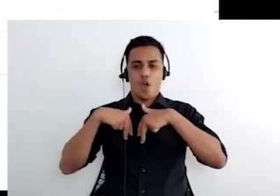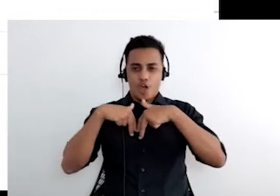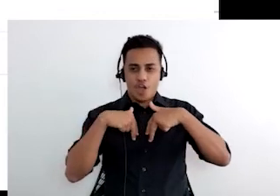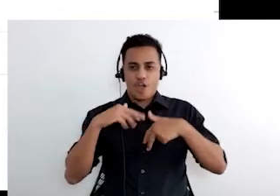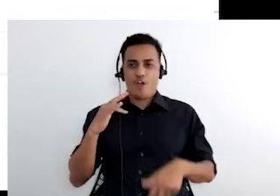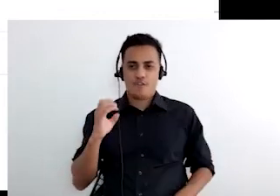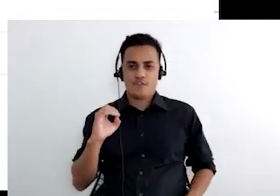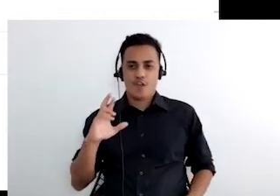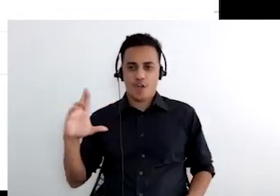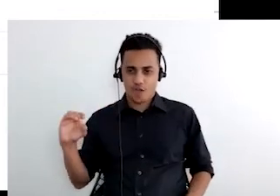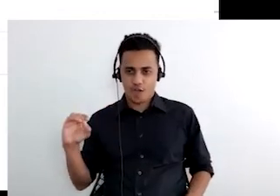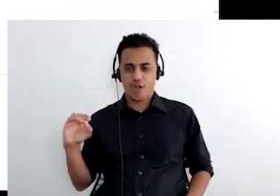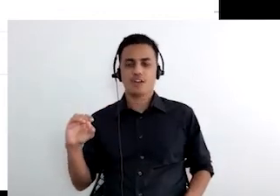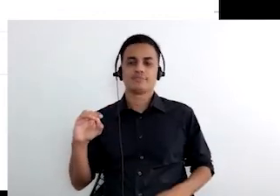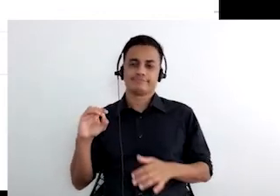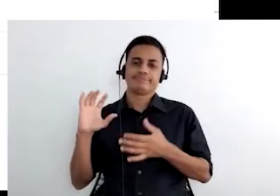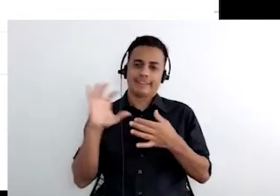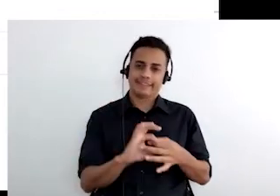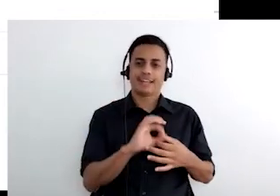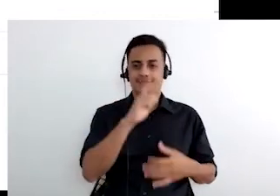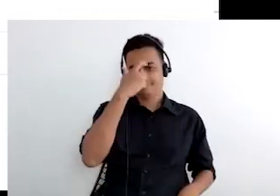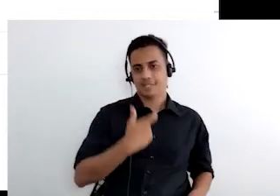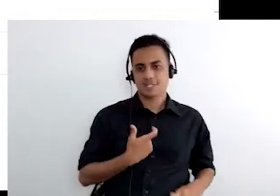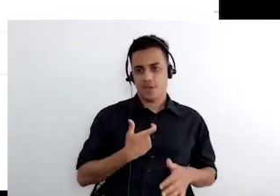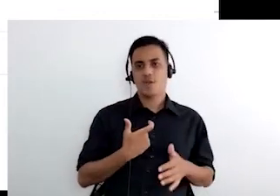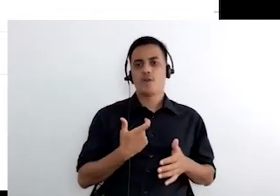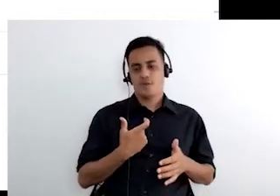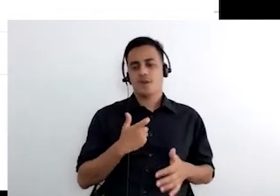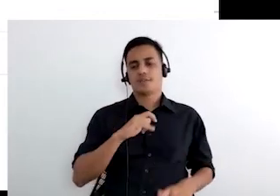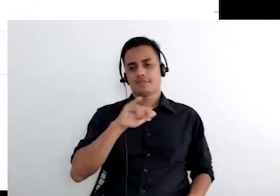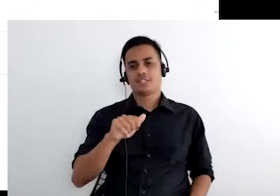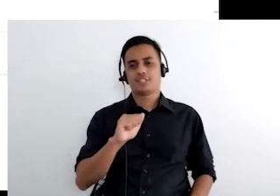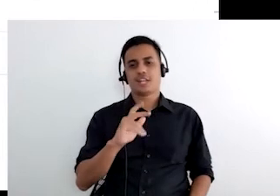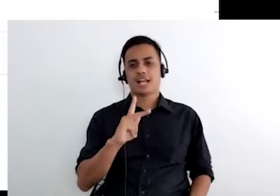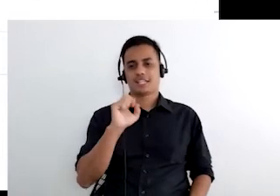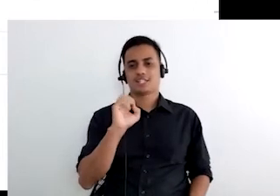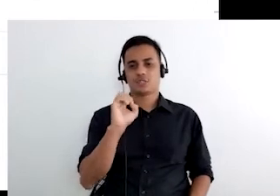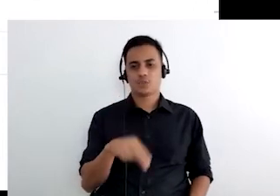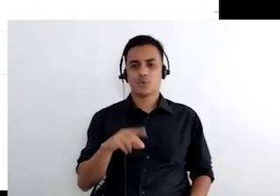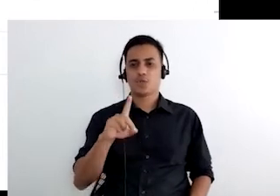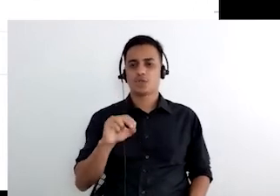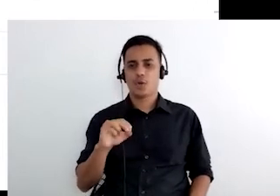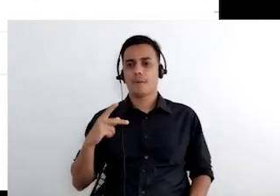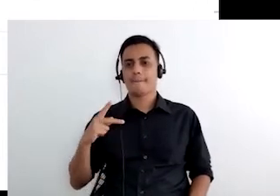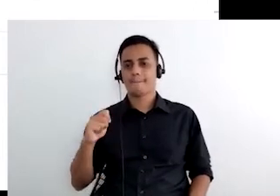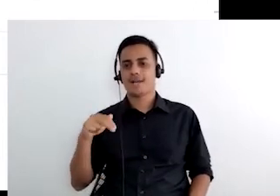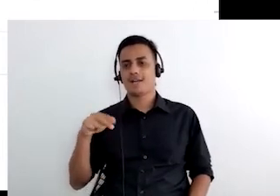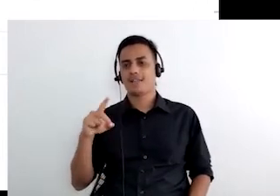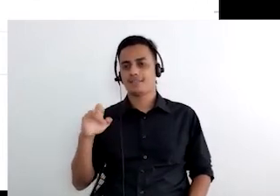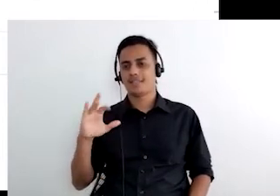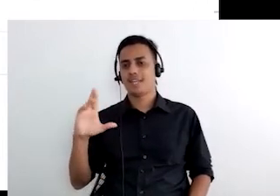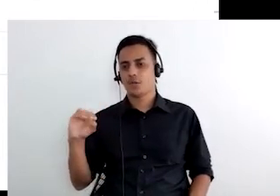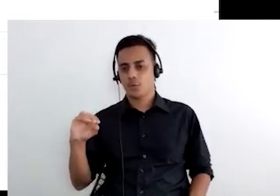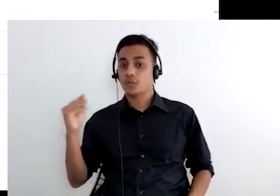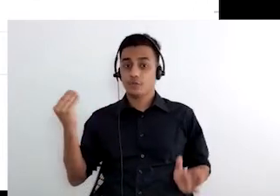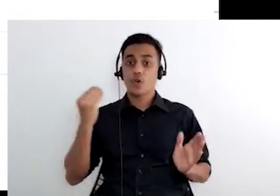natural do Jackson do pandeiro. Vamos colocar aqui mais um loop, que não veio, agora vem. Vamos colocar mais um loop, que